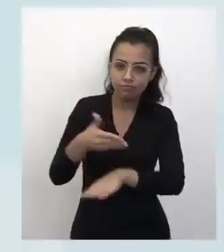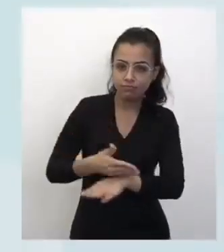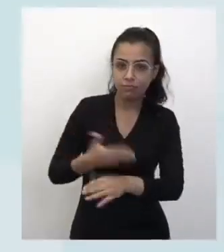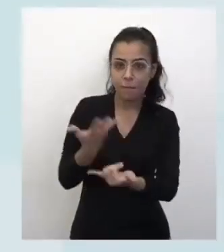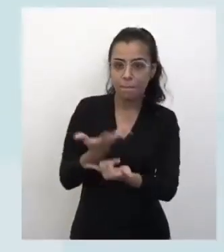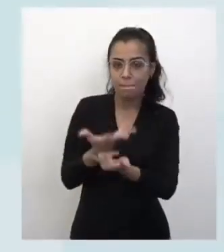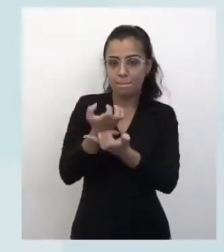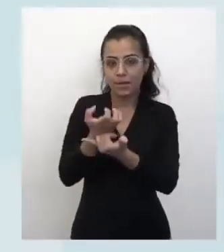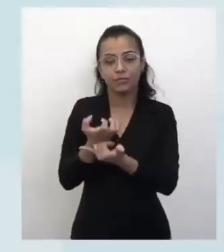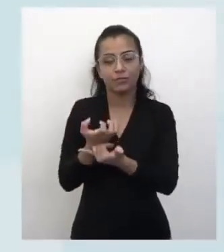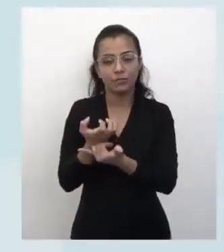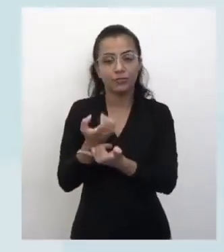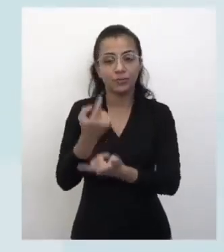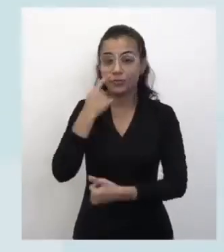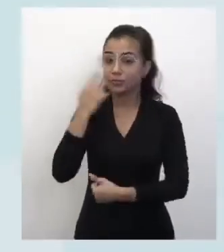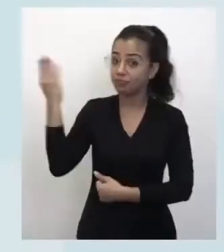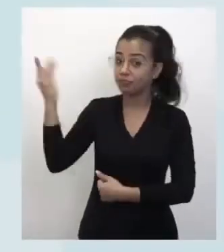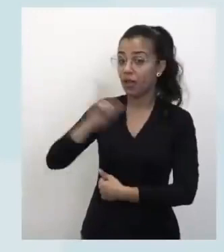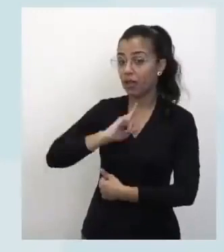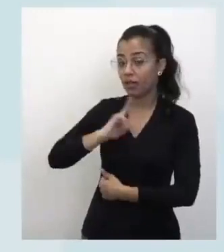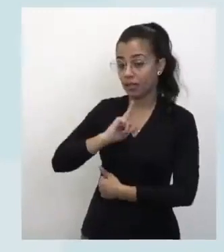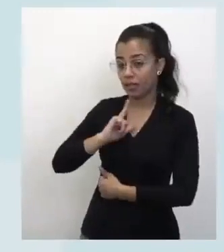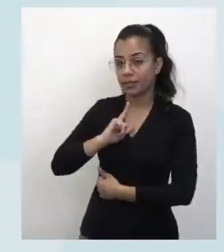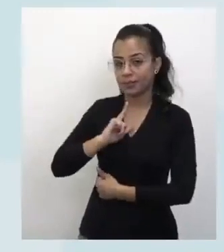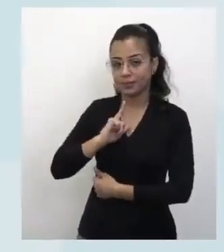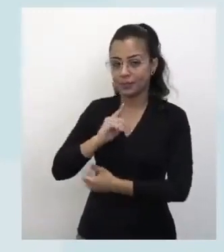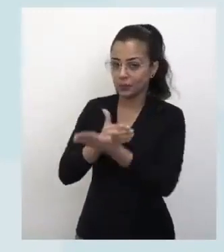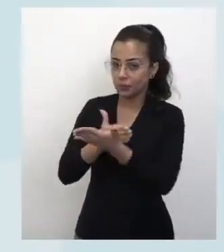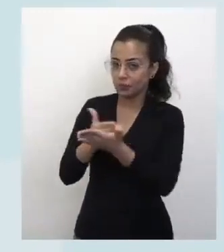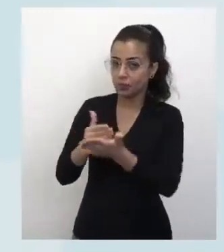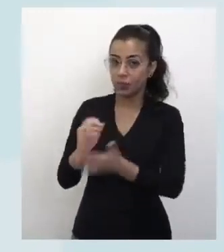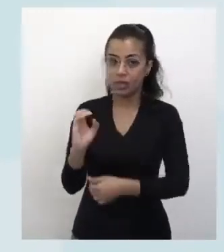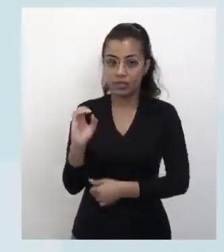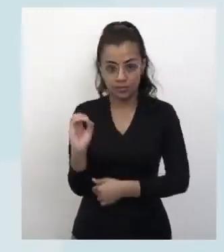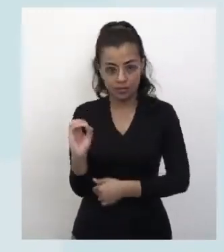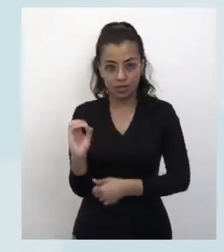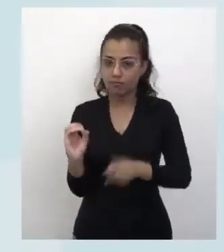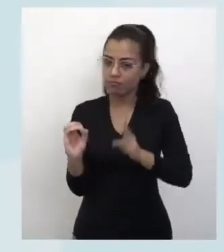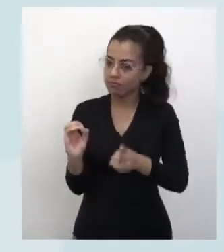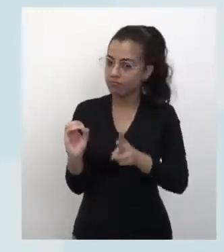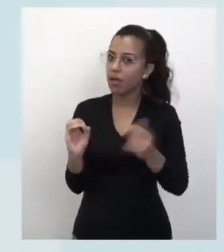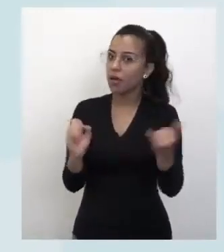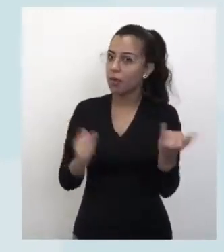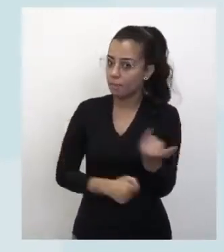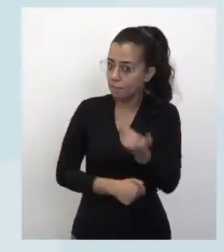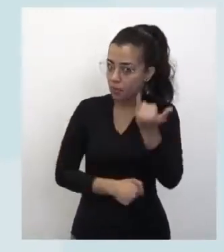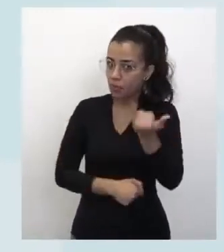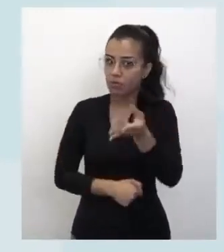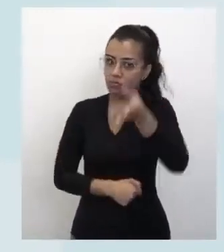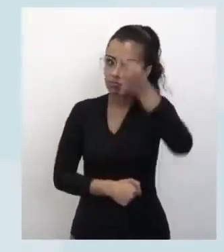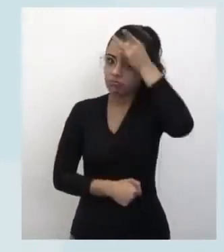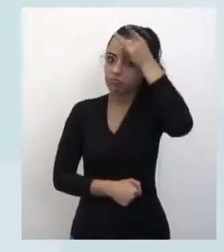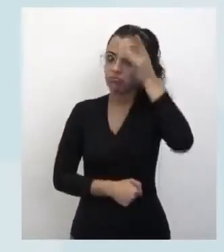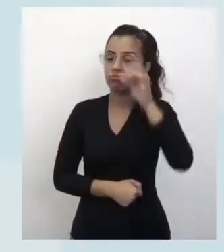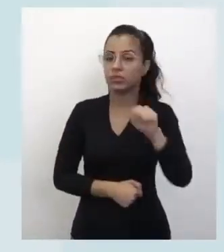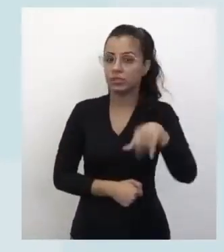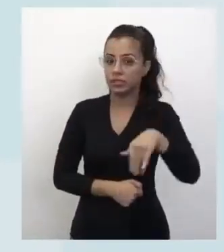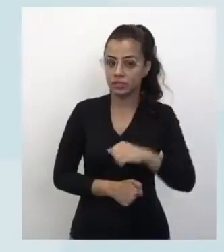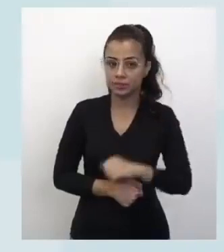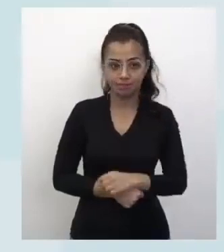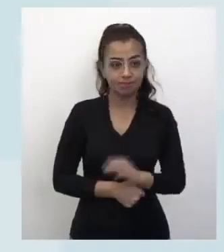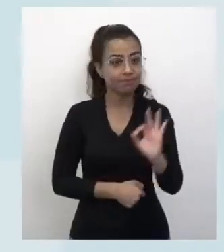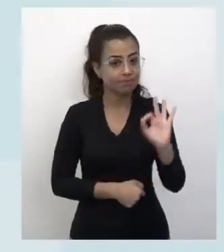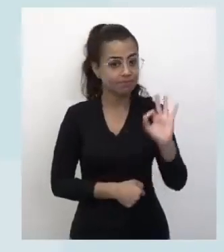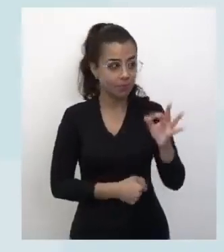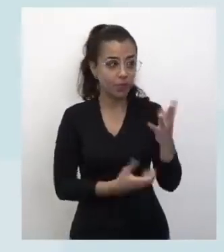vamos lá. Então na resolução eu tenho, começando pelo 0, né? Isso é muito importante, né? Observação feita